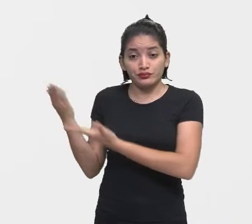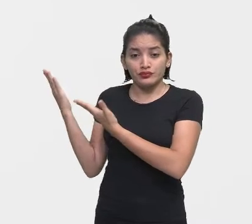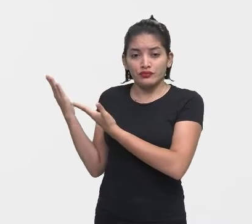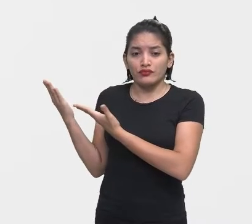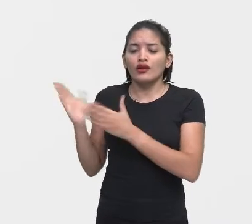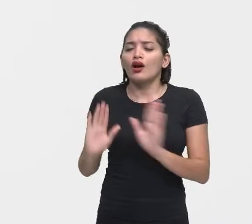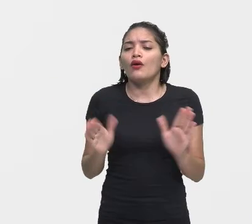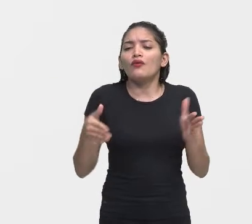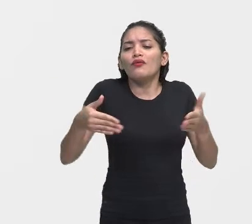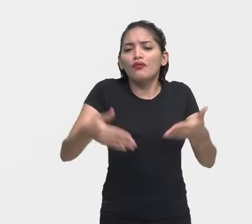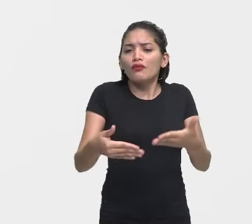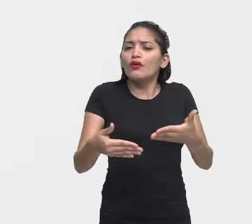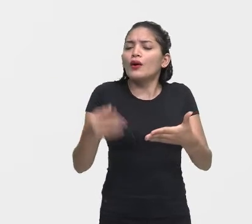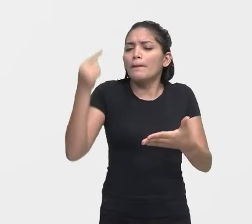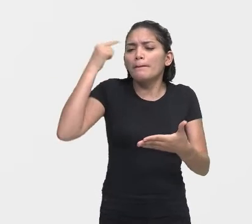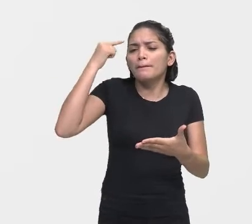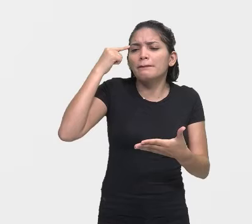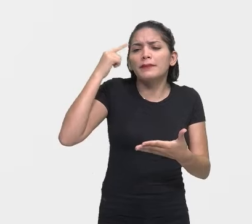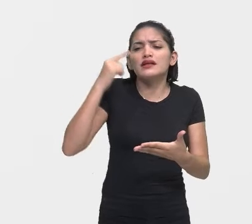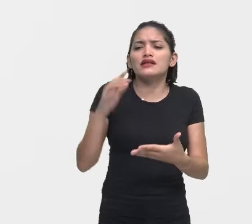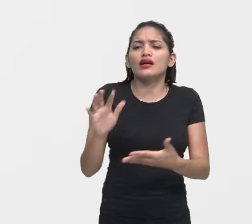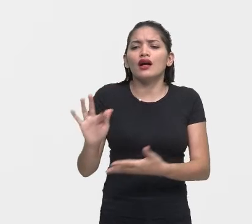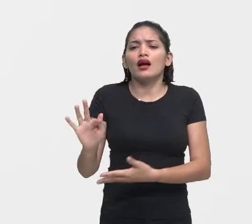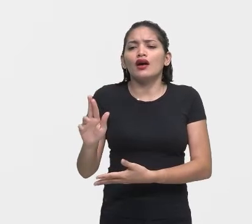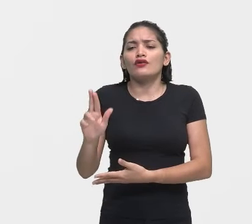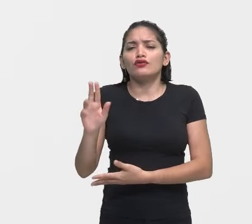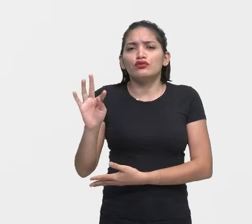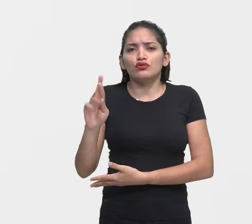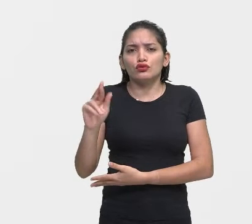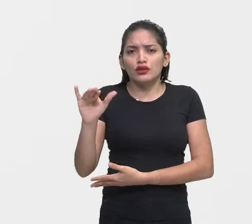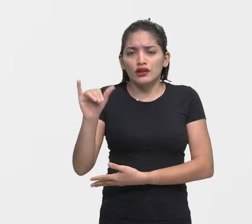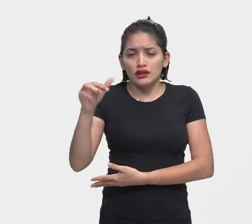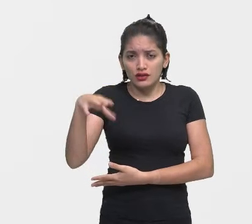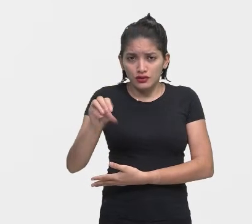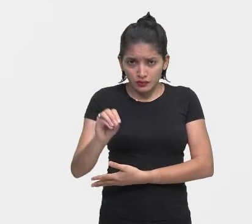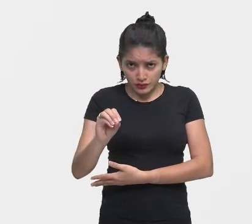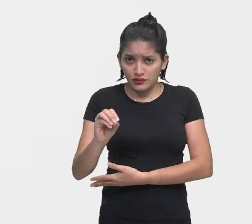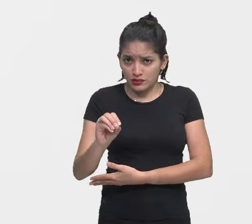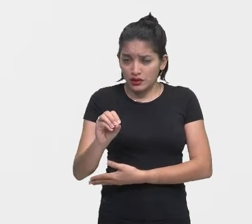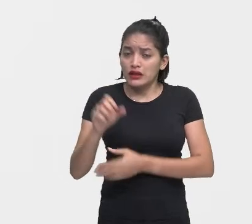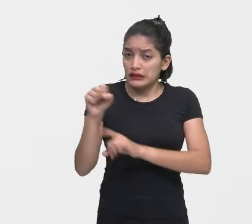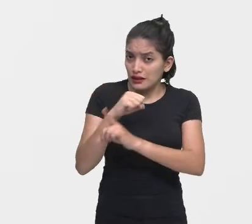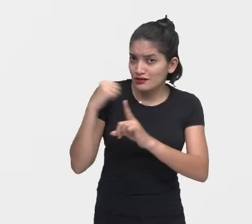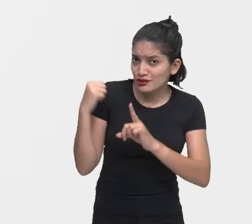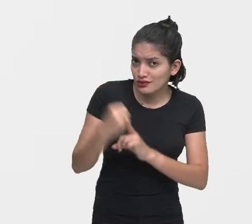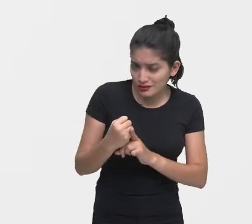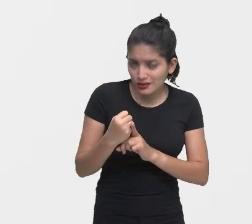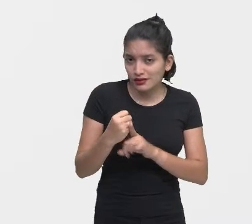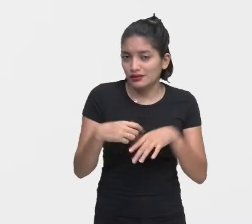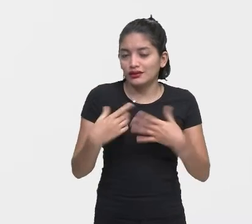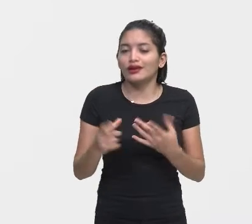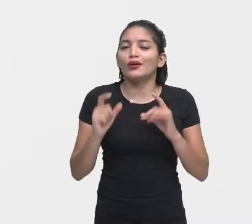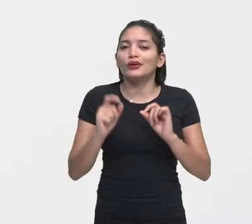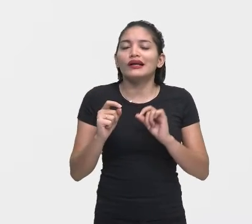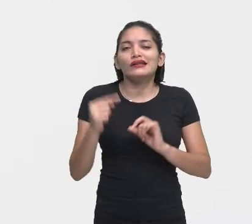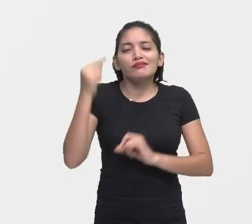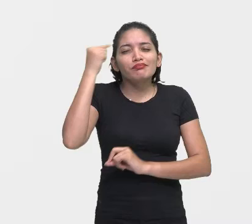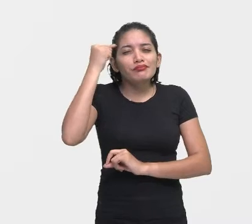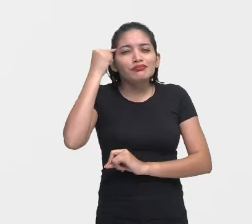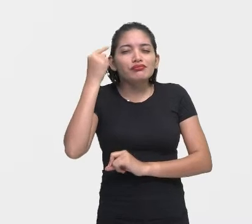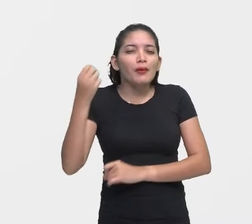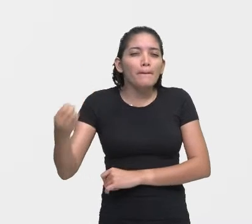nessa perspectiva futurista da humanidade, da sociedade. Ele é o mais afinado, né, com esta